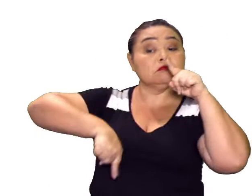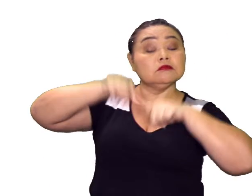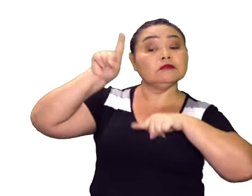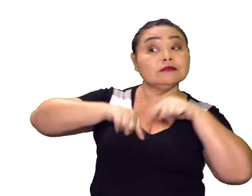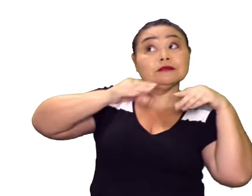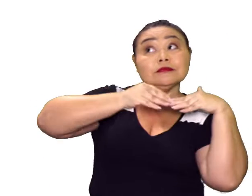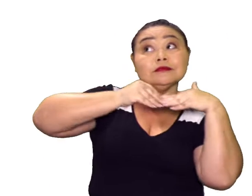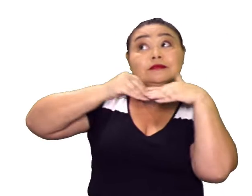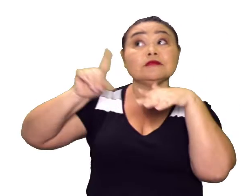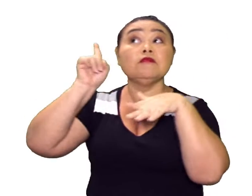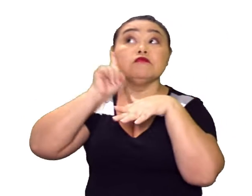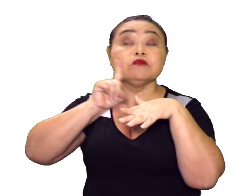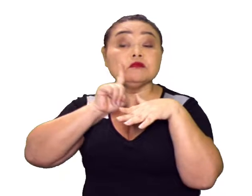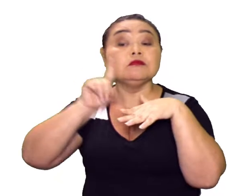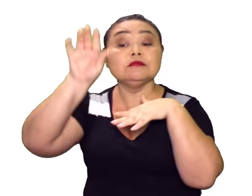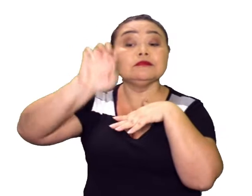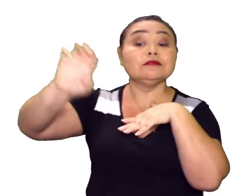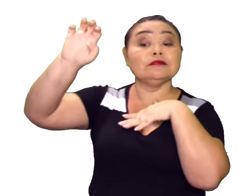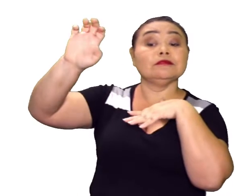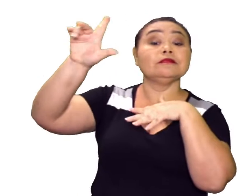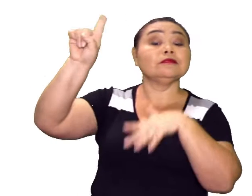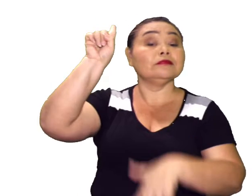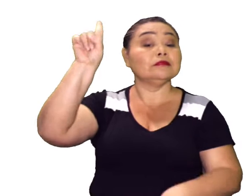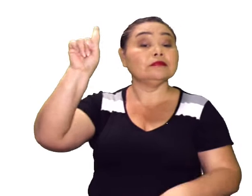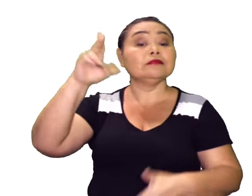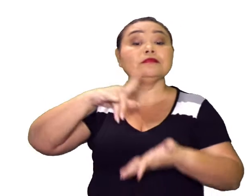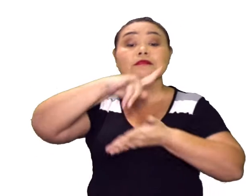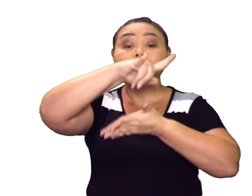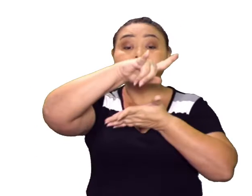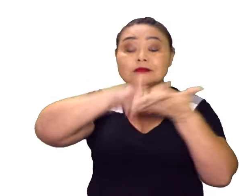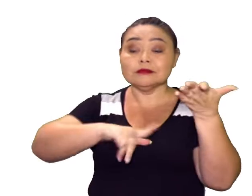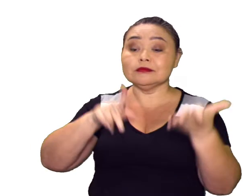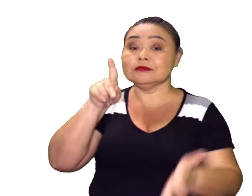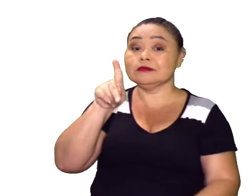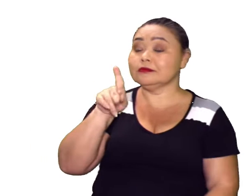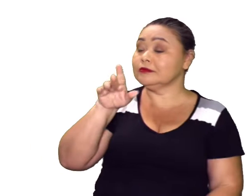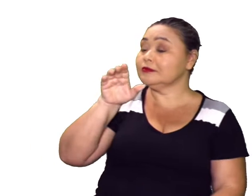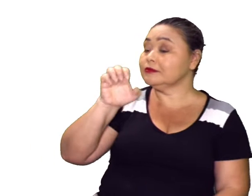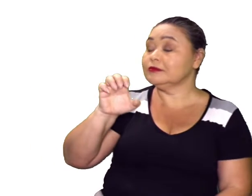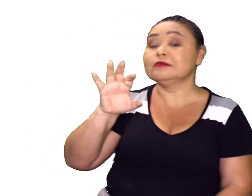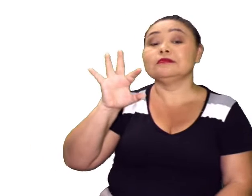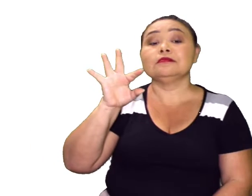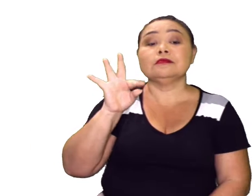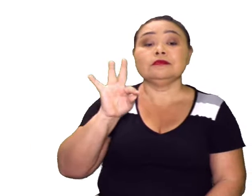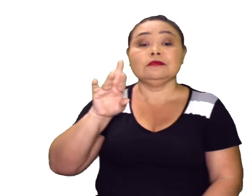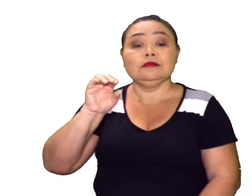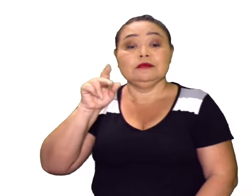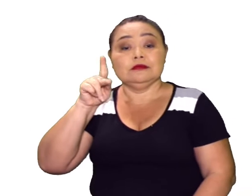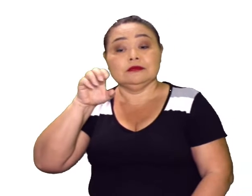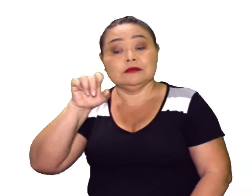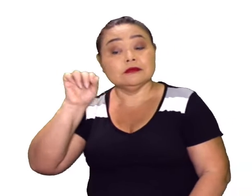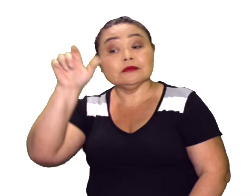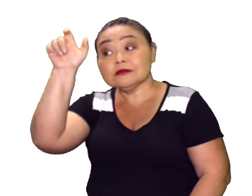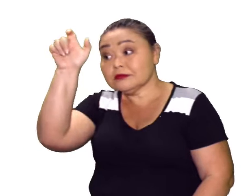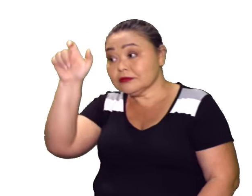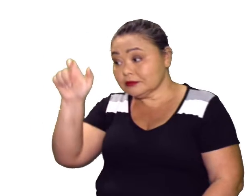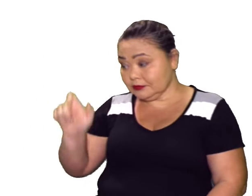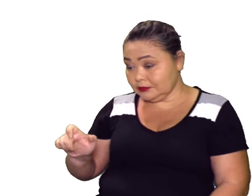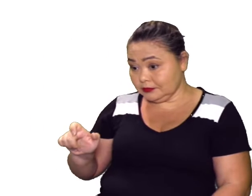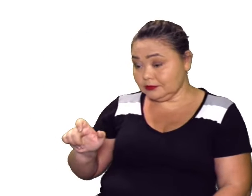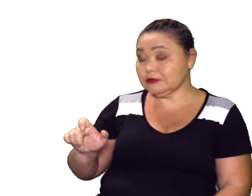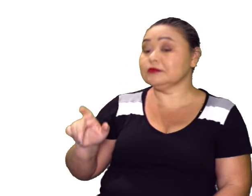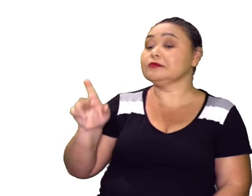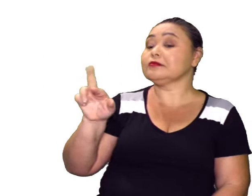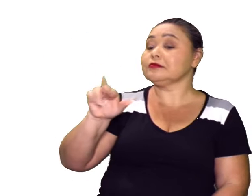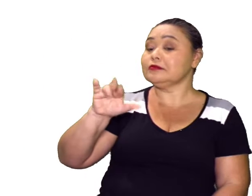na segunda Revolução Industrial. E o Tratado de Petrópolis fez com que Barão do Rio Branco e o